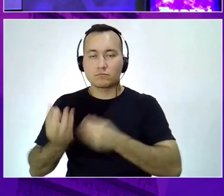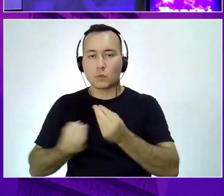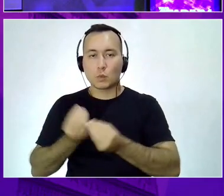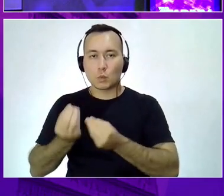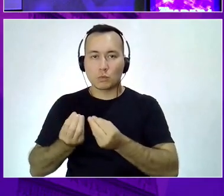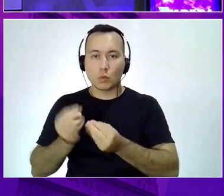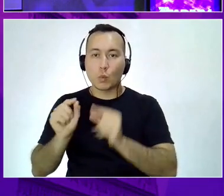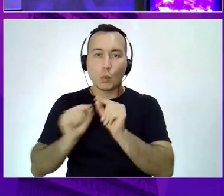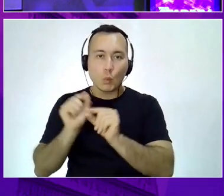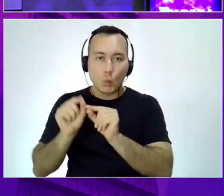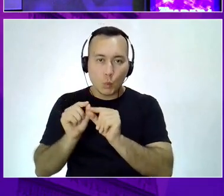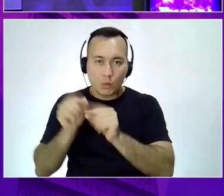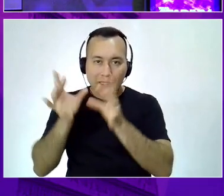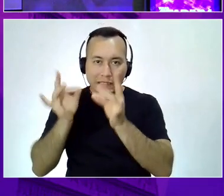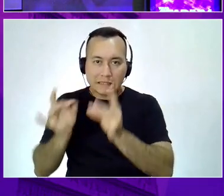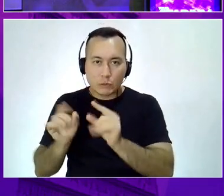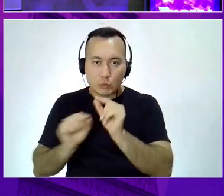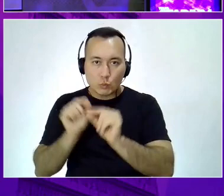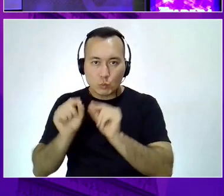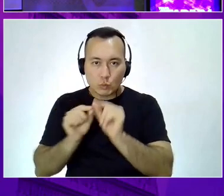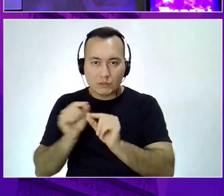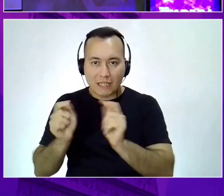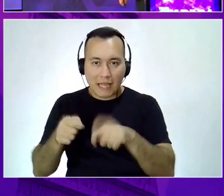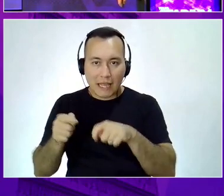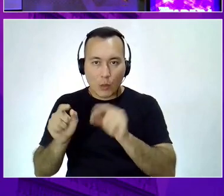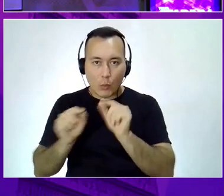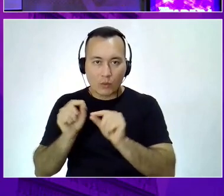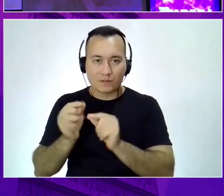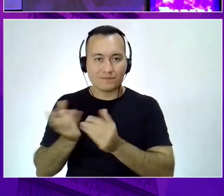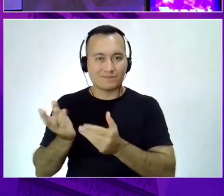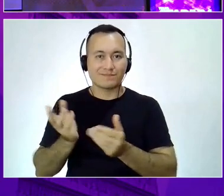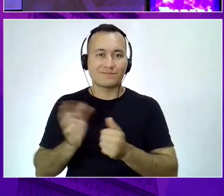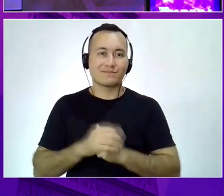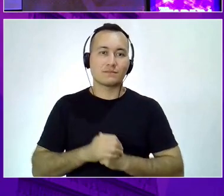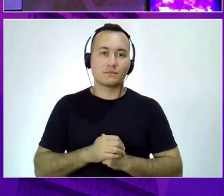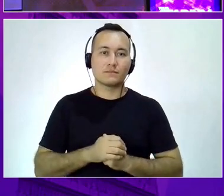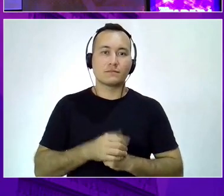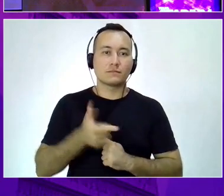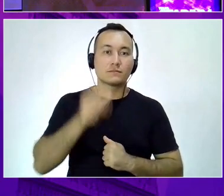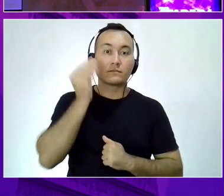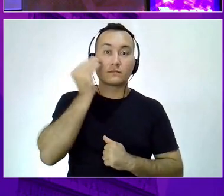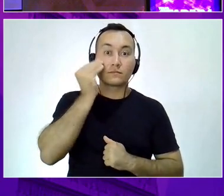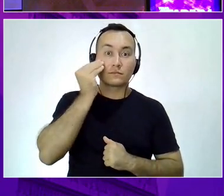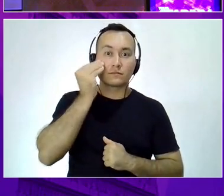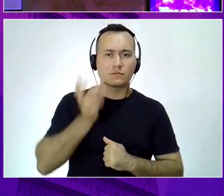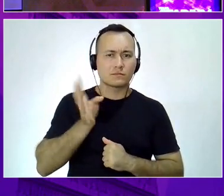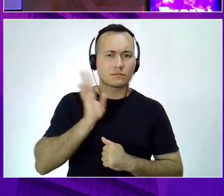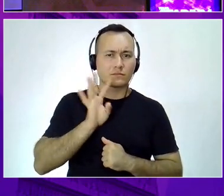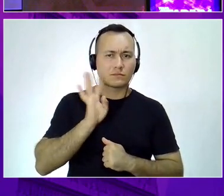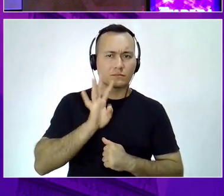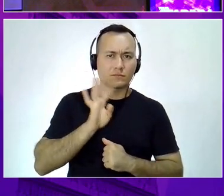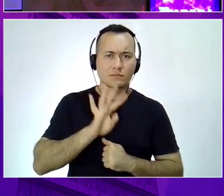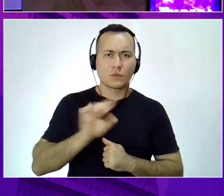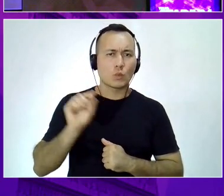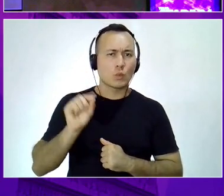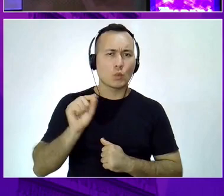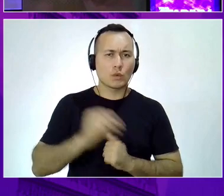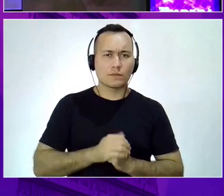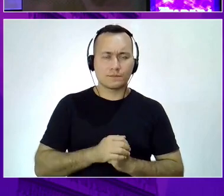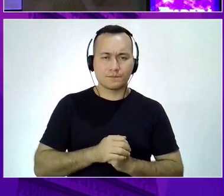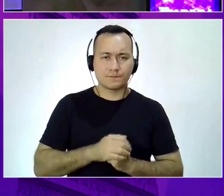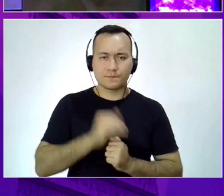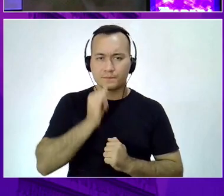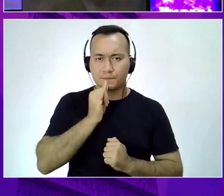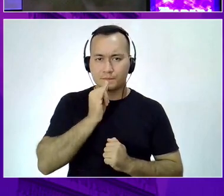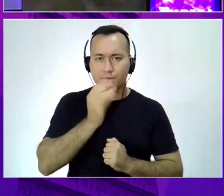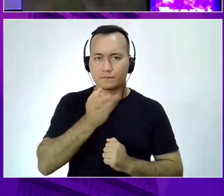E a loucura da minha vida. Esse aqui é um caso muito legal, eu tenho pouco tempo para explicar, mas para quem já trabalha com